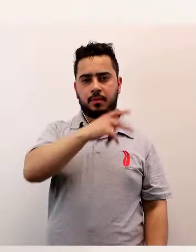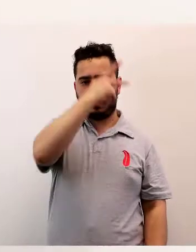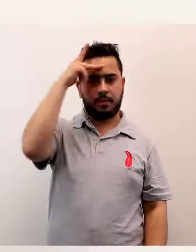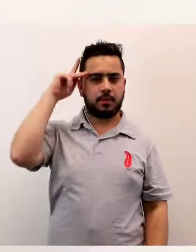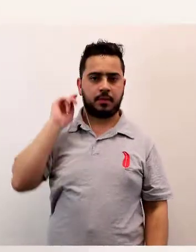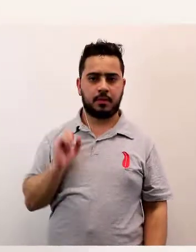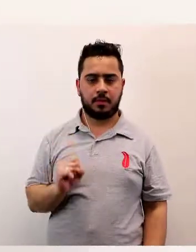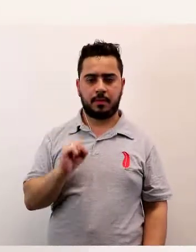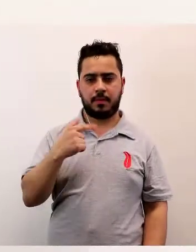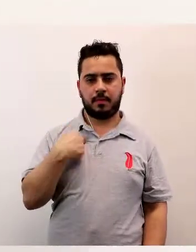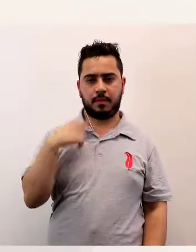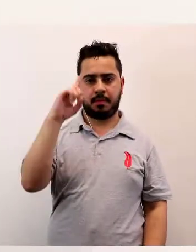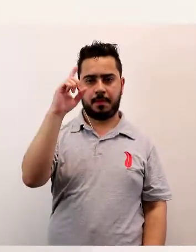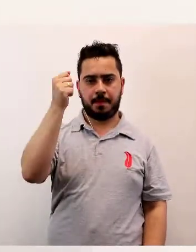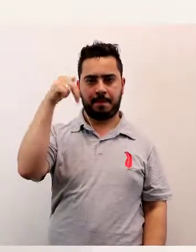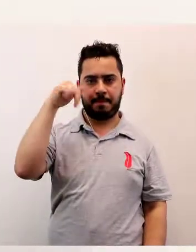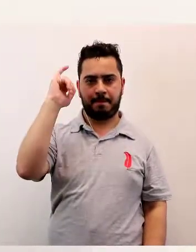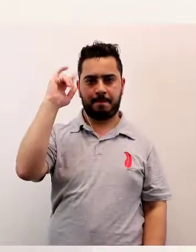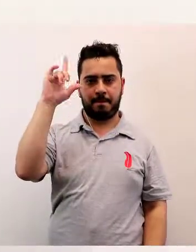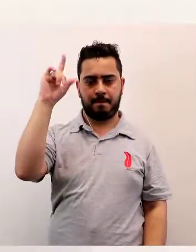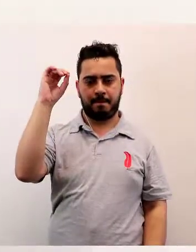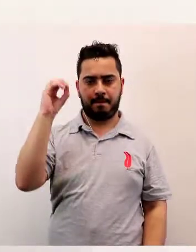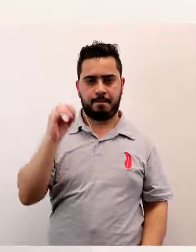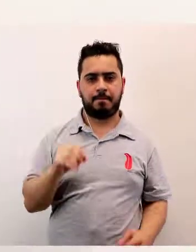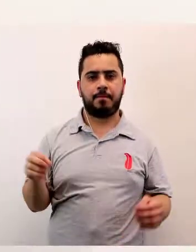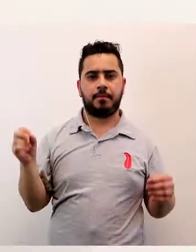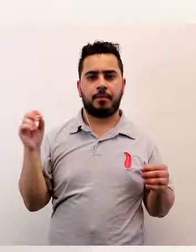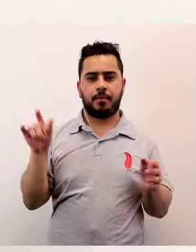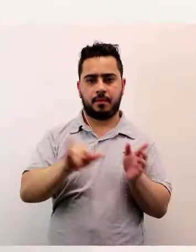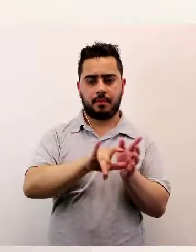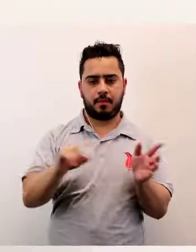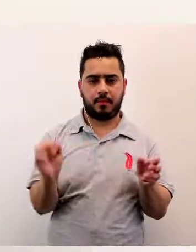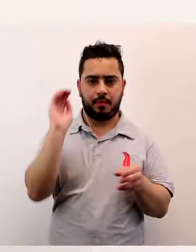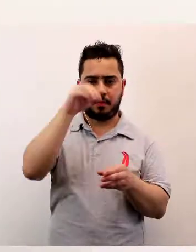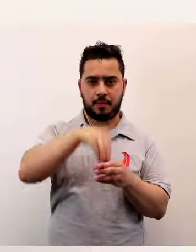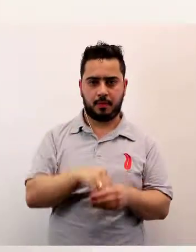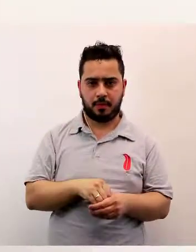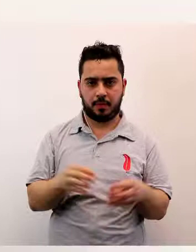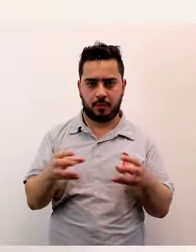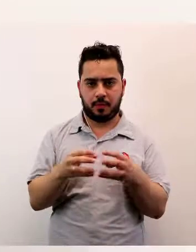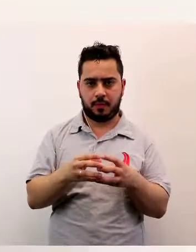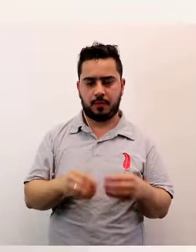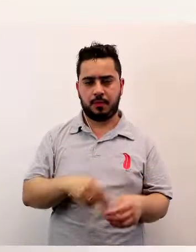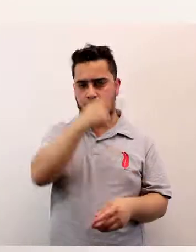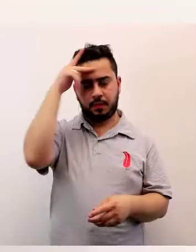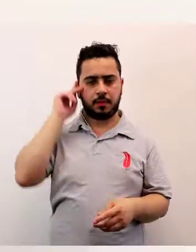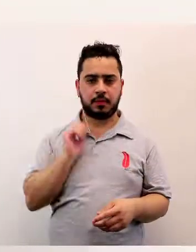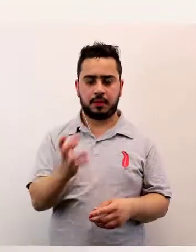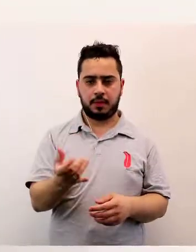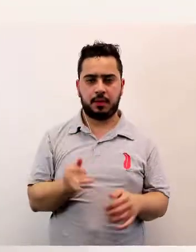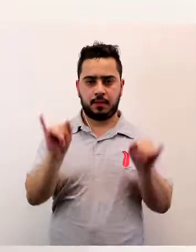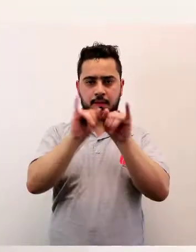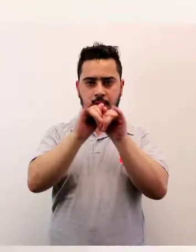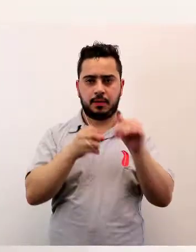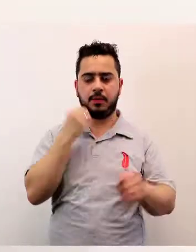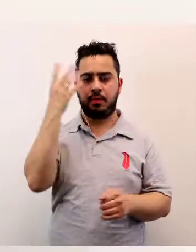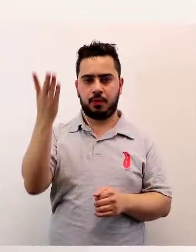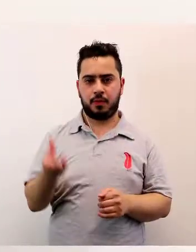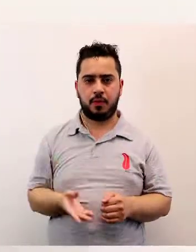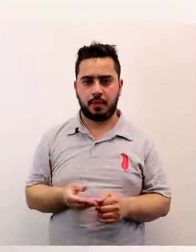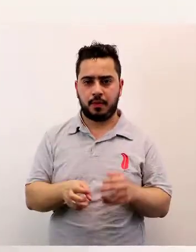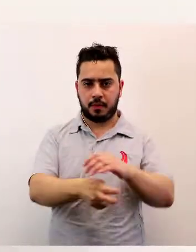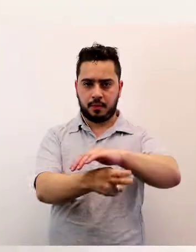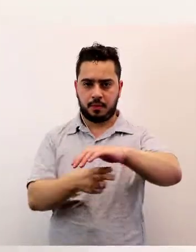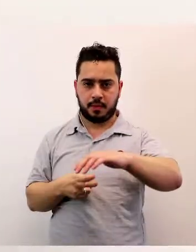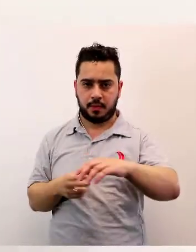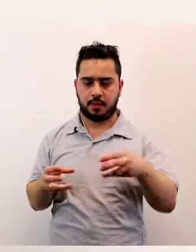Oi, pessoal, é o Danilo da Liga da Inclusão. A Liga da Inclusão é um movimento de pessoas que querem fazer o bem com pequenos gestos, com pequenas ações. Quer um